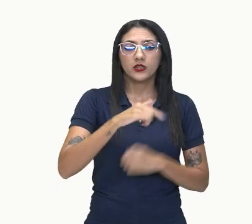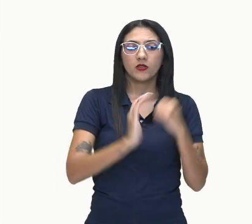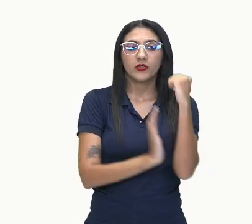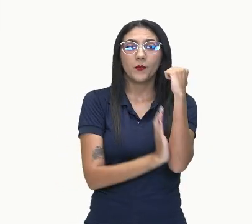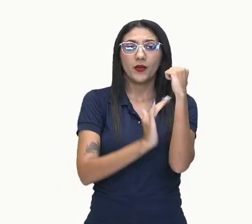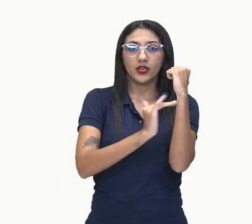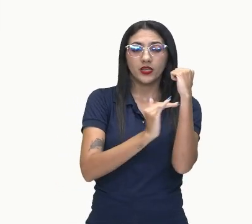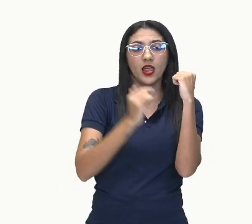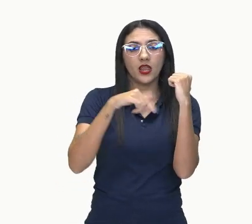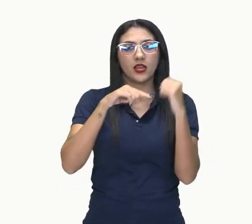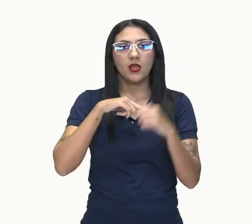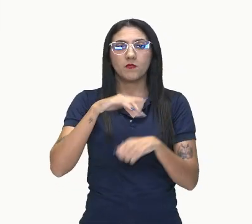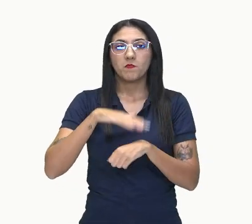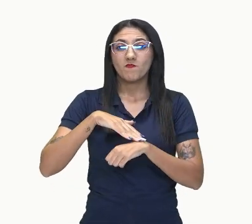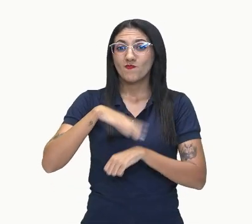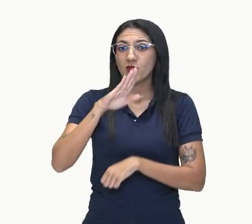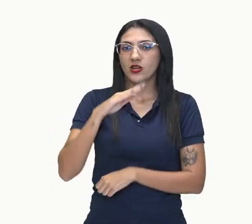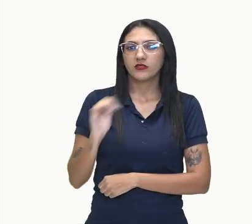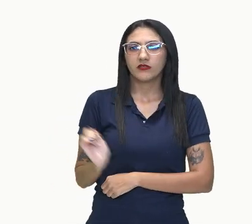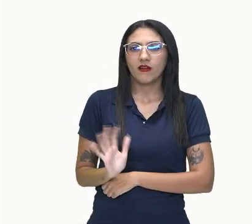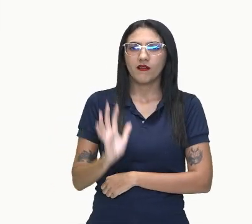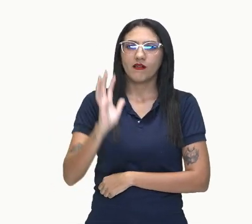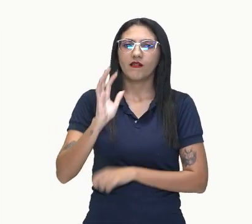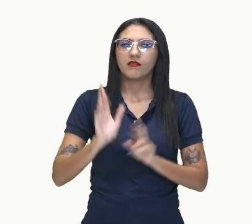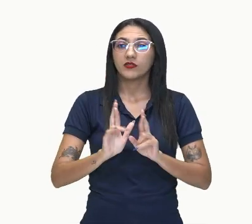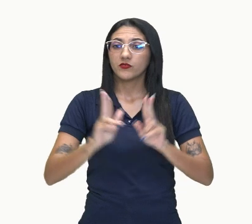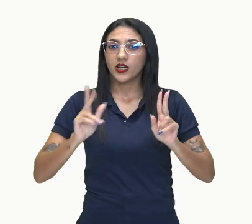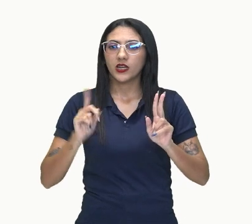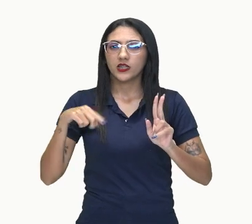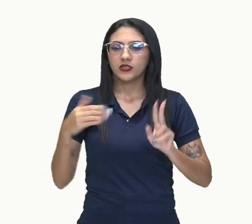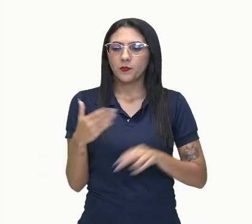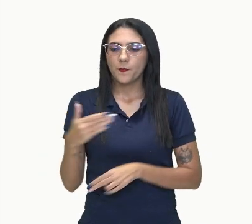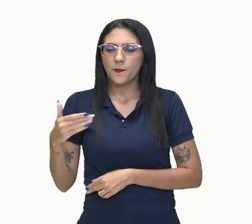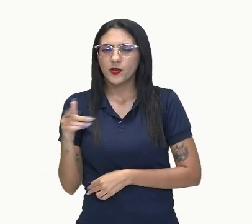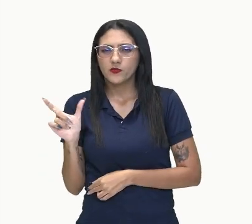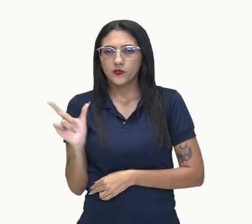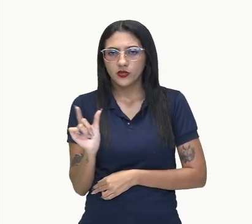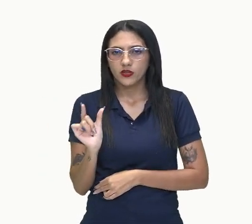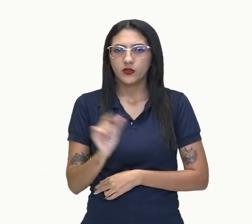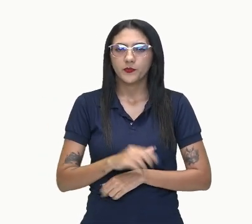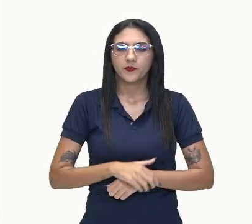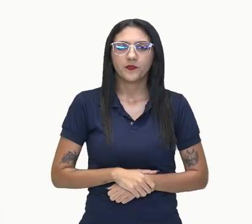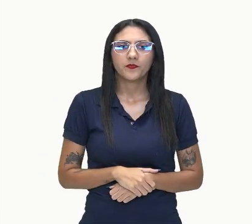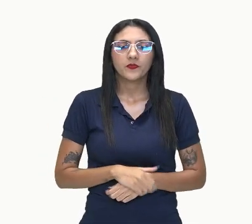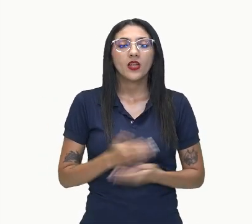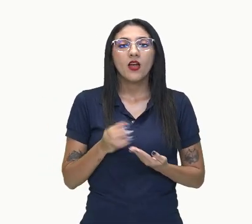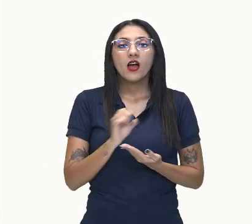mais caro que sardinha. E se fosse o adjetivo